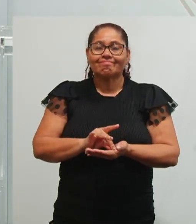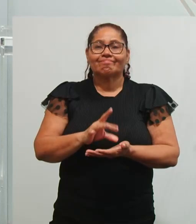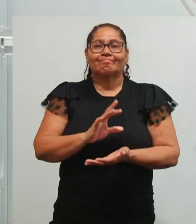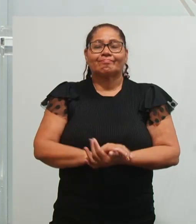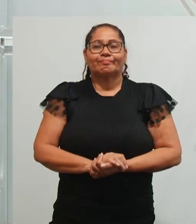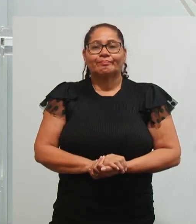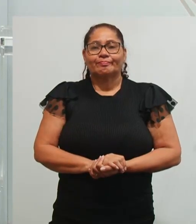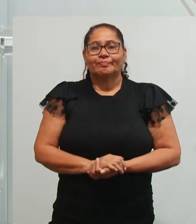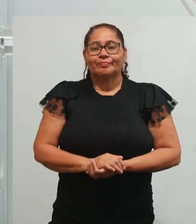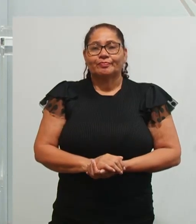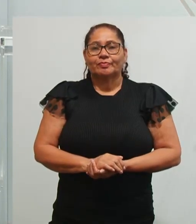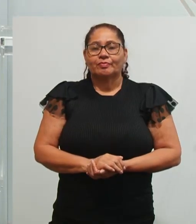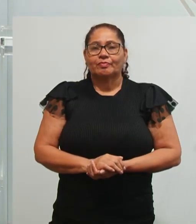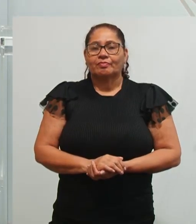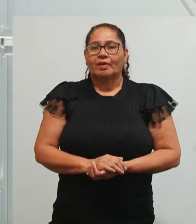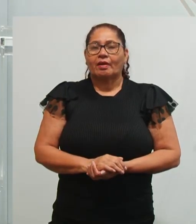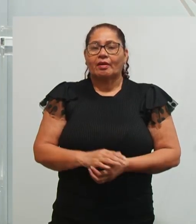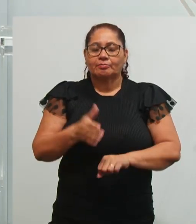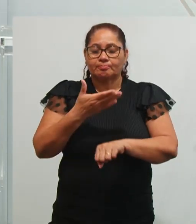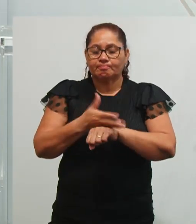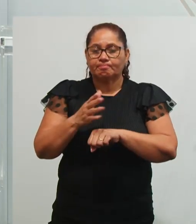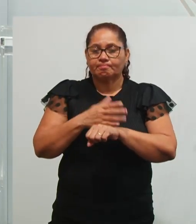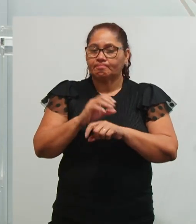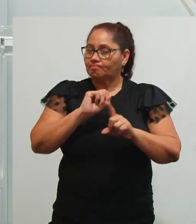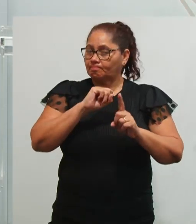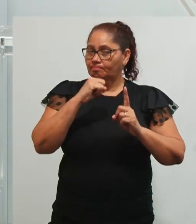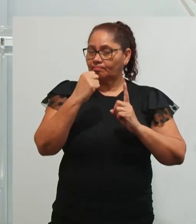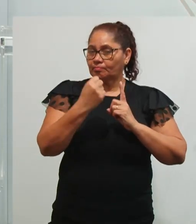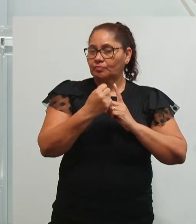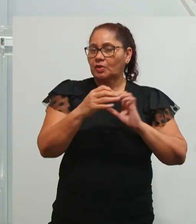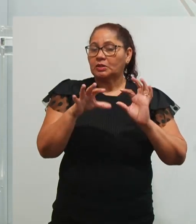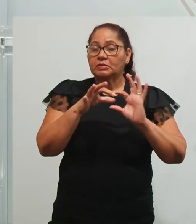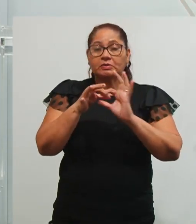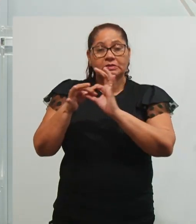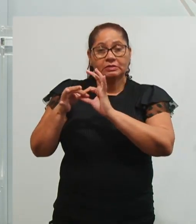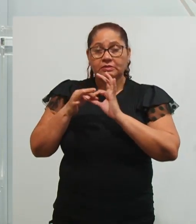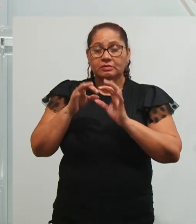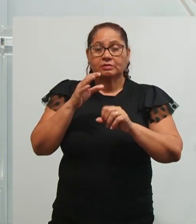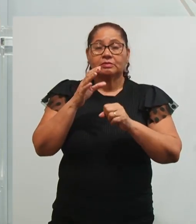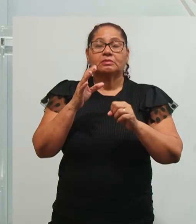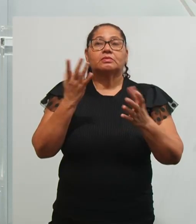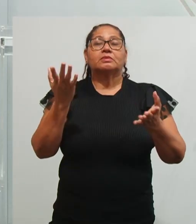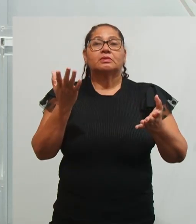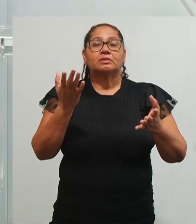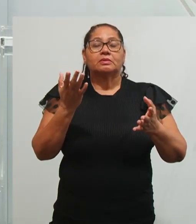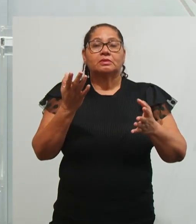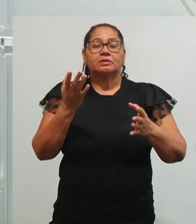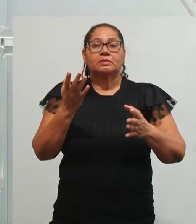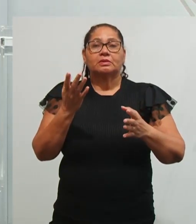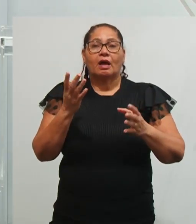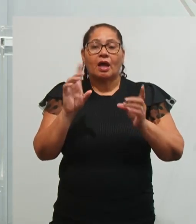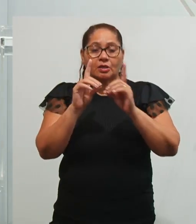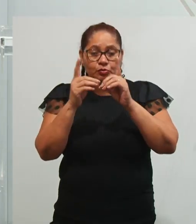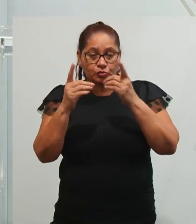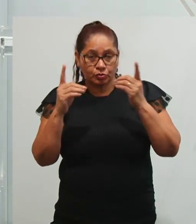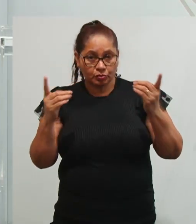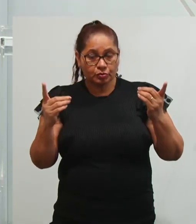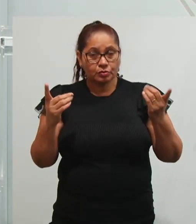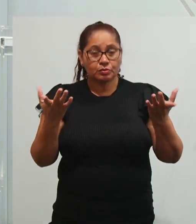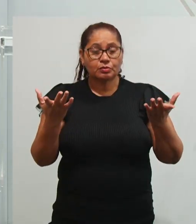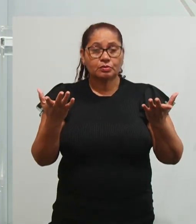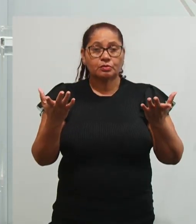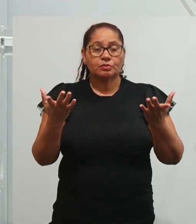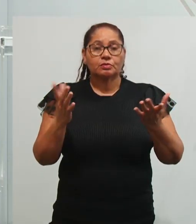praticamente indissociável das interações didáticas, das atividades didáticas. Portanto,